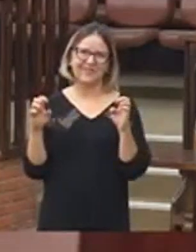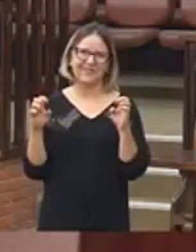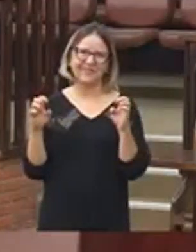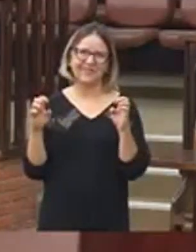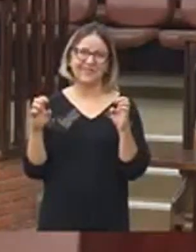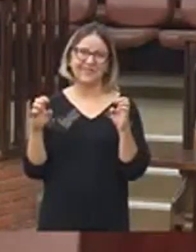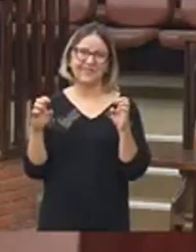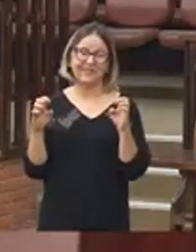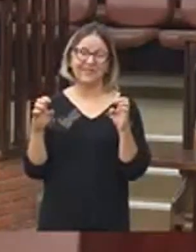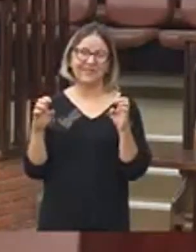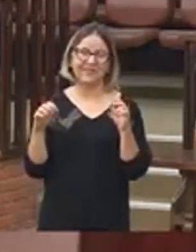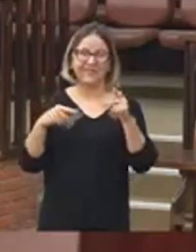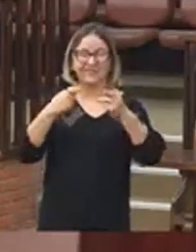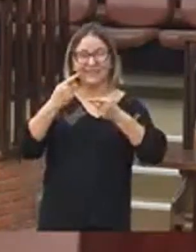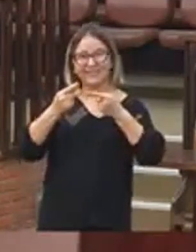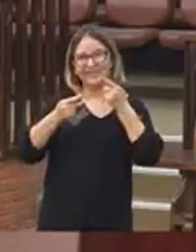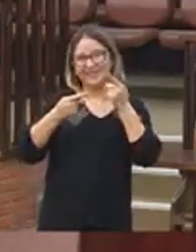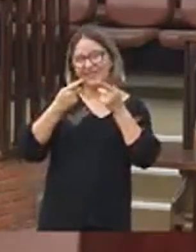que trata